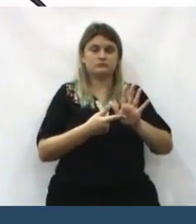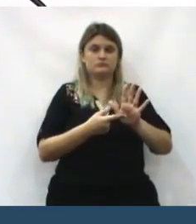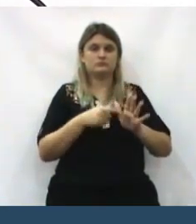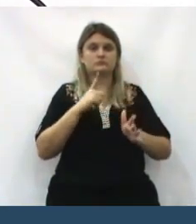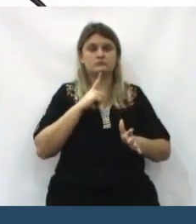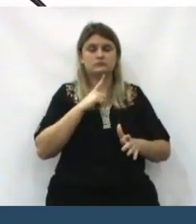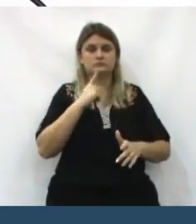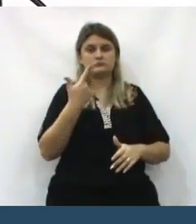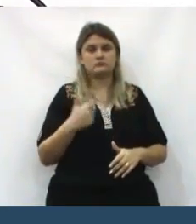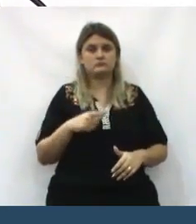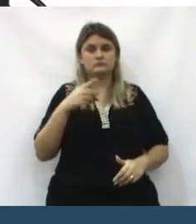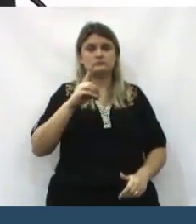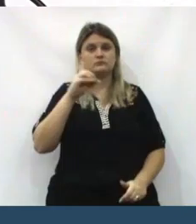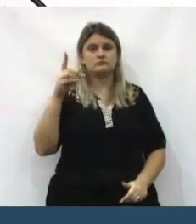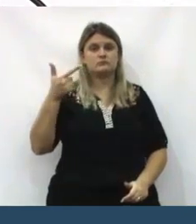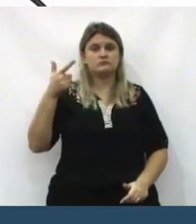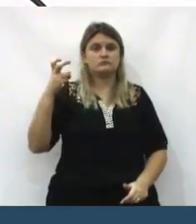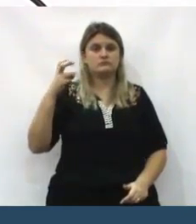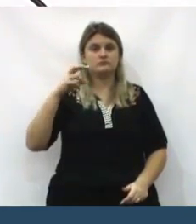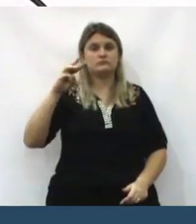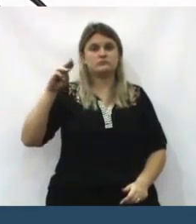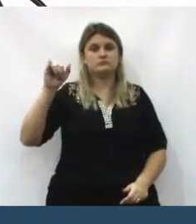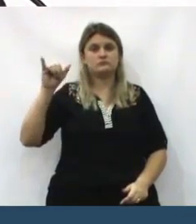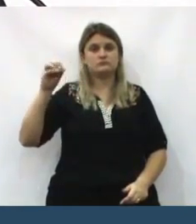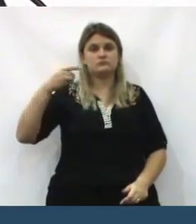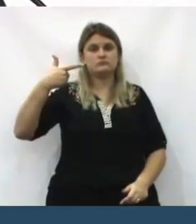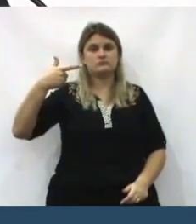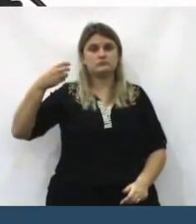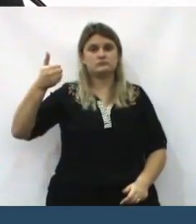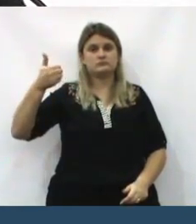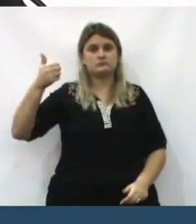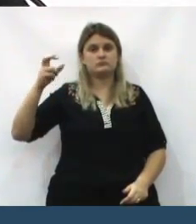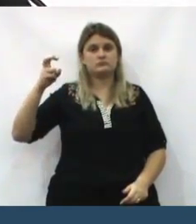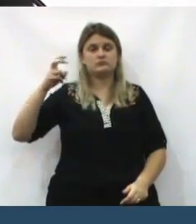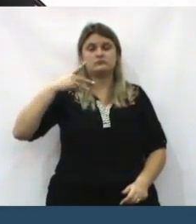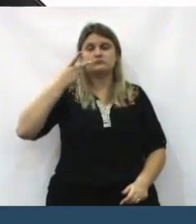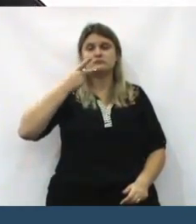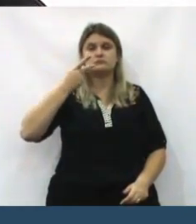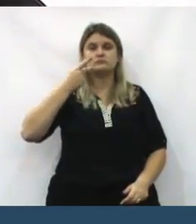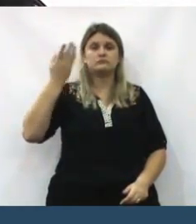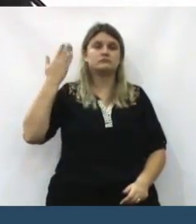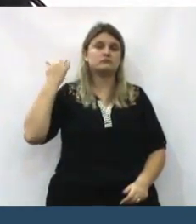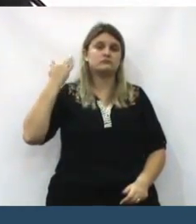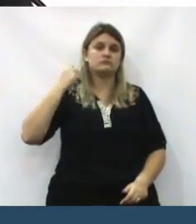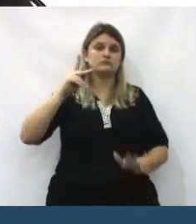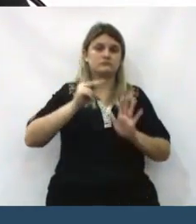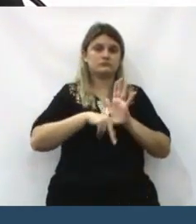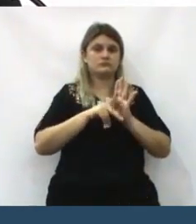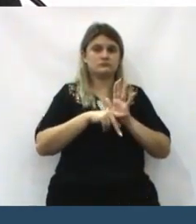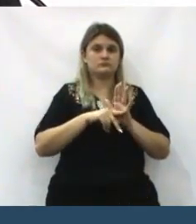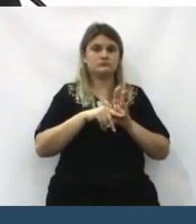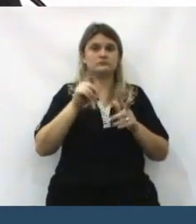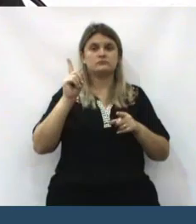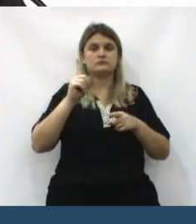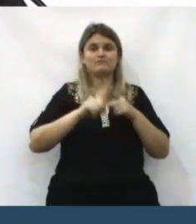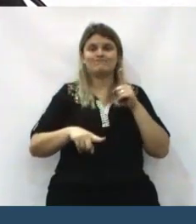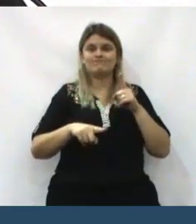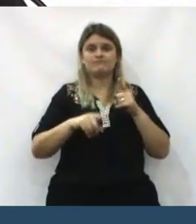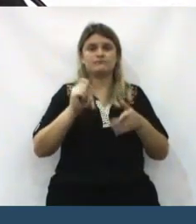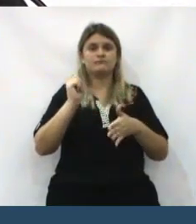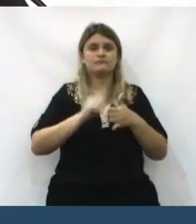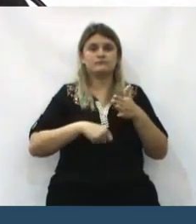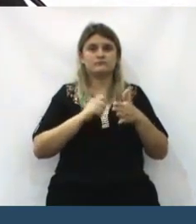apresentei ele novamente, dia 25 de maio de 2015, é aquele projeto que